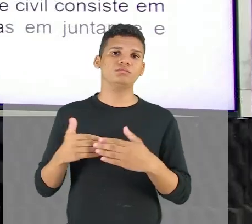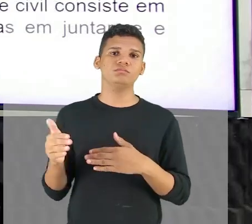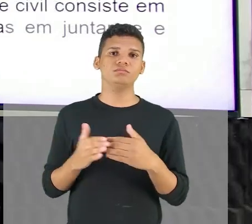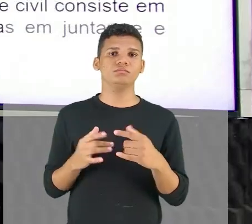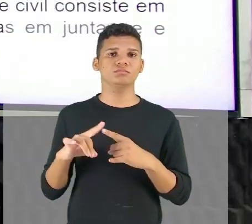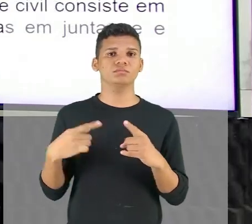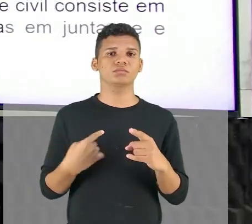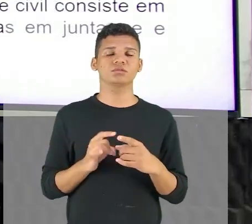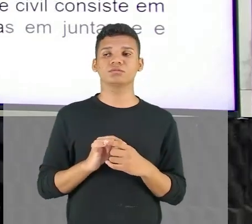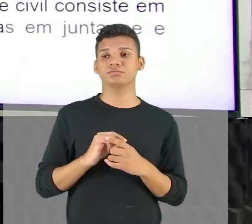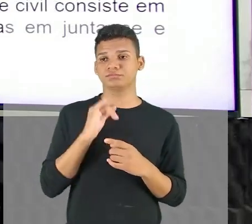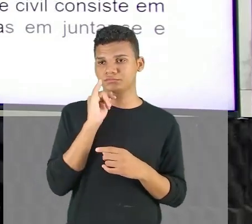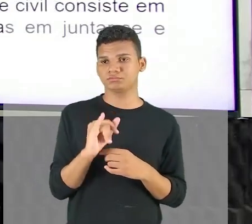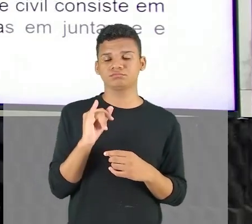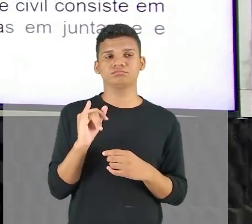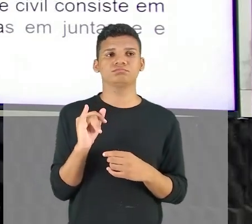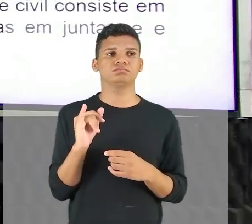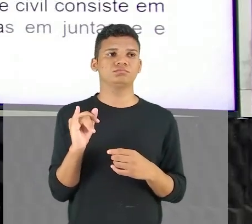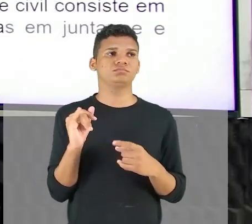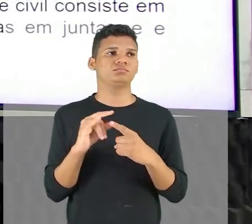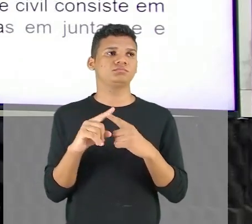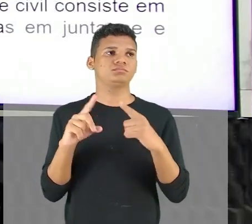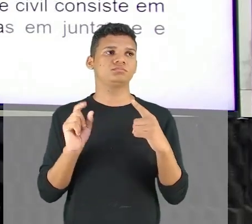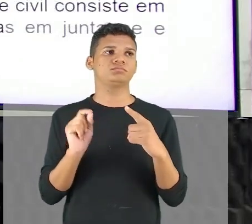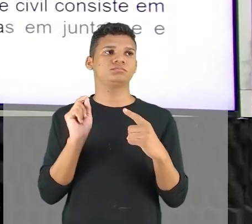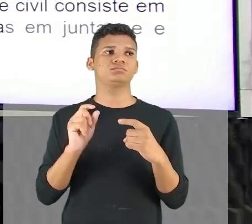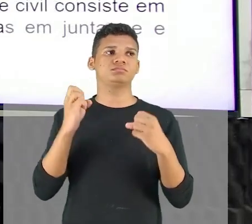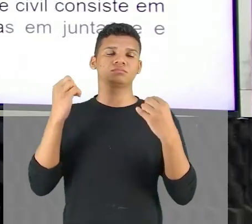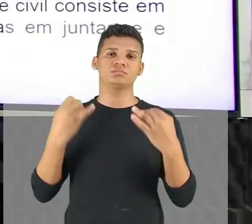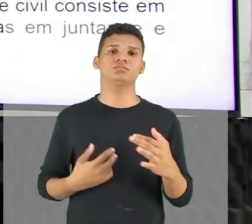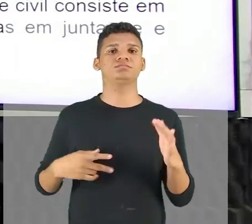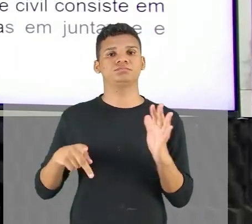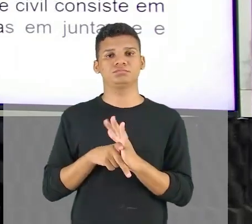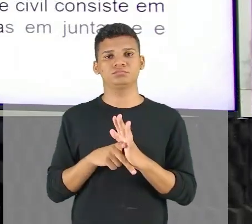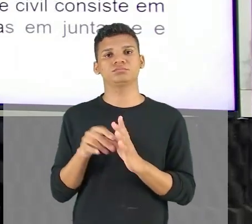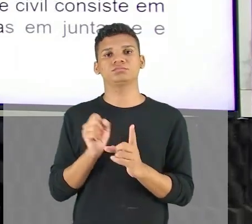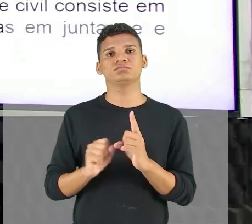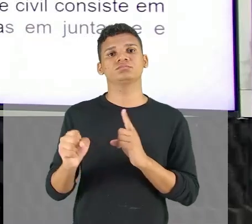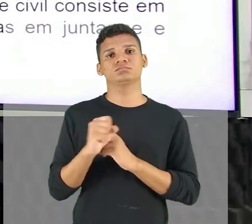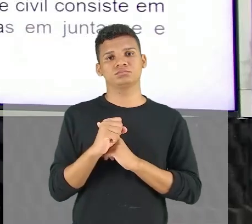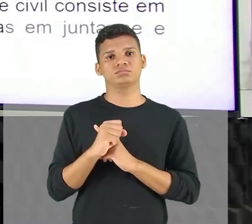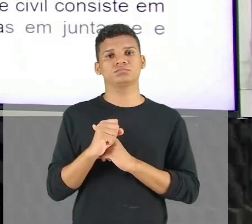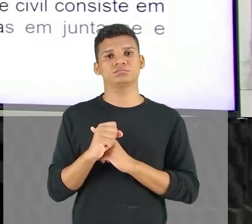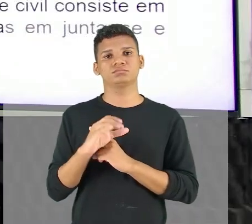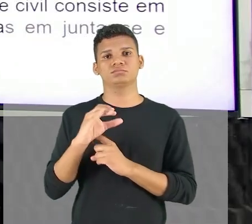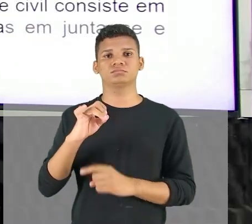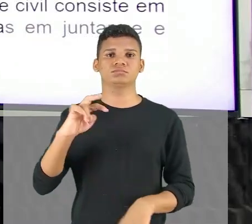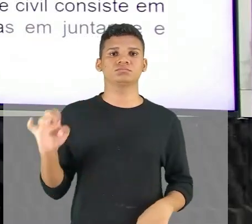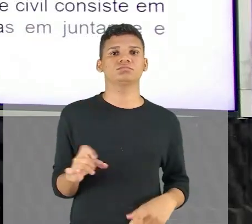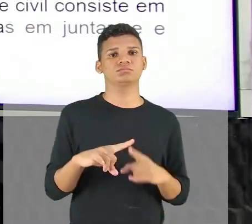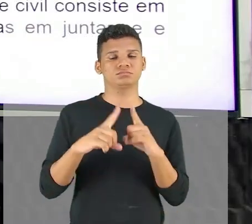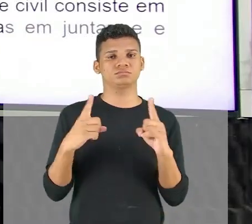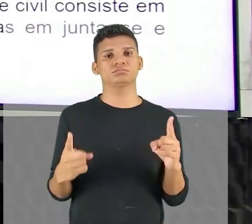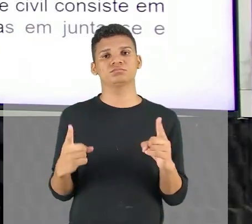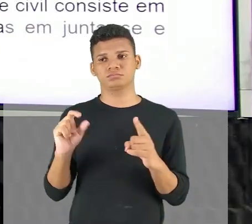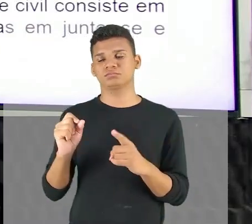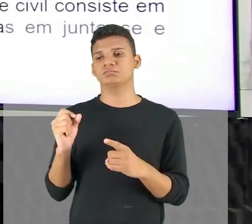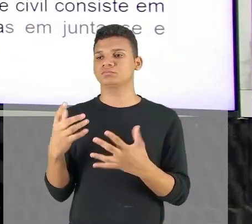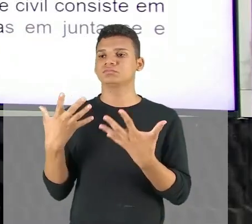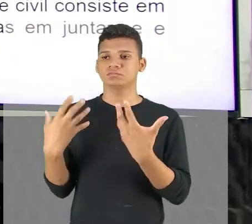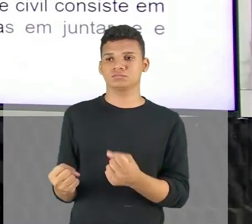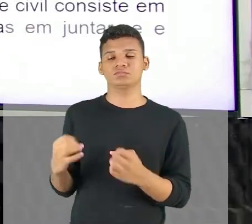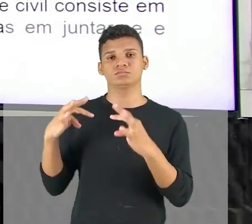à liberdade natural e se reveste dos laços da sociedade civil consiste em concordar com outras pessoas